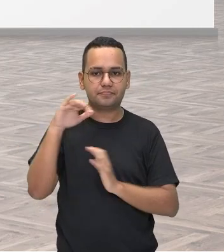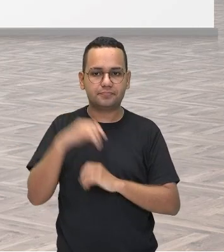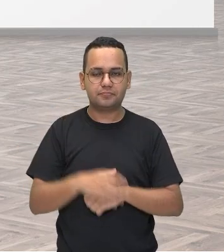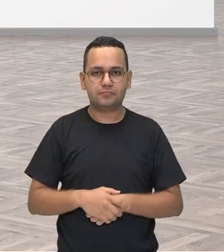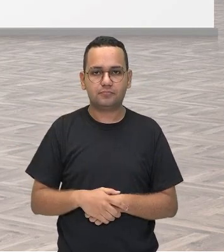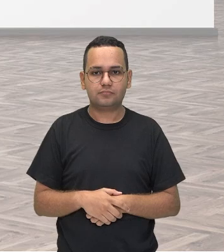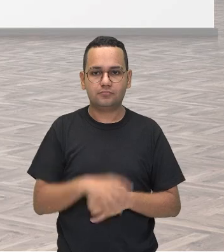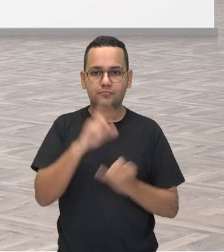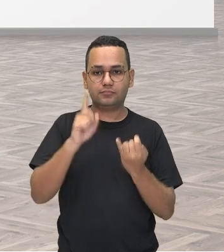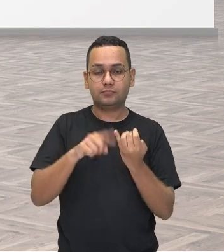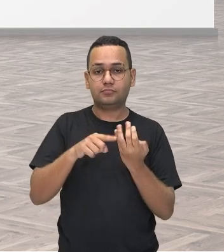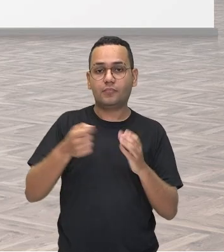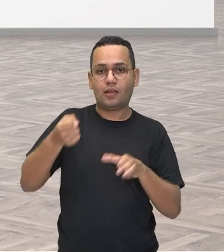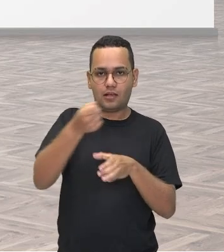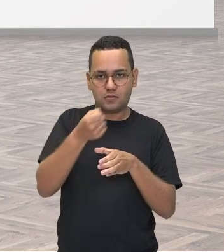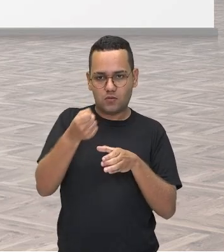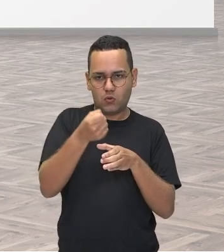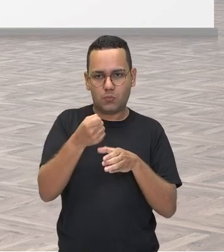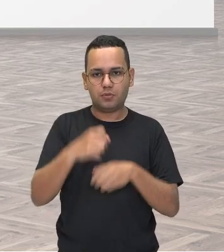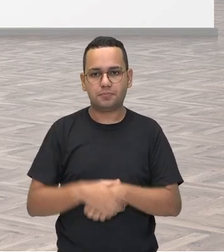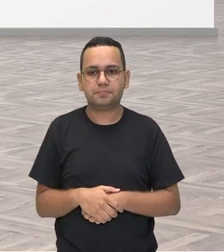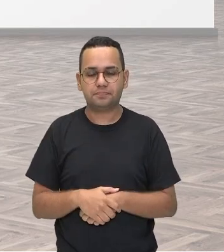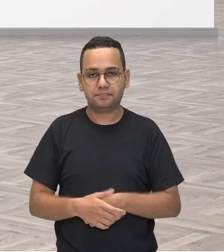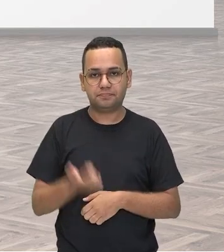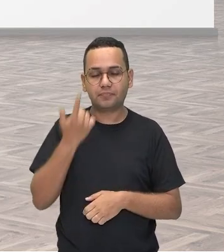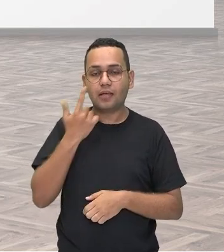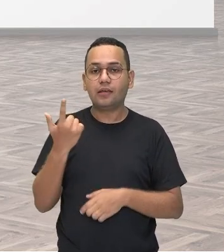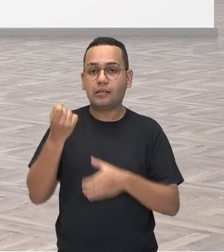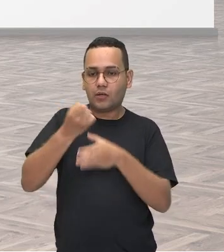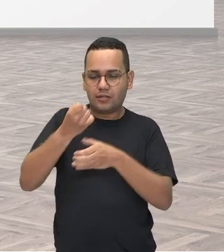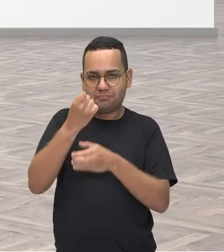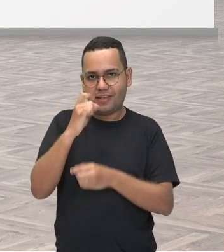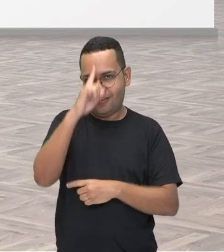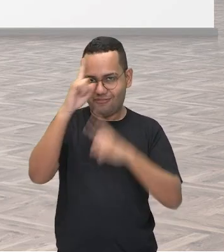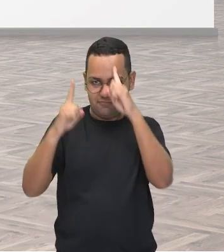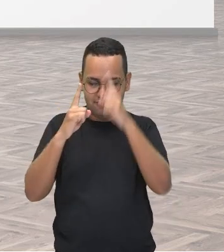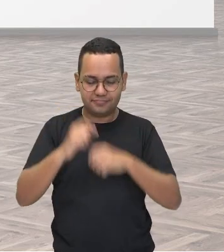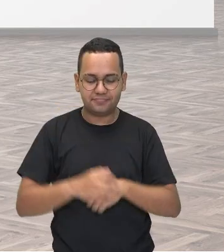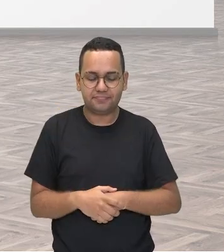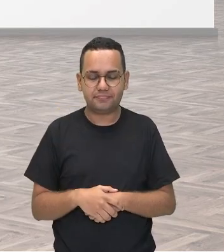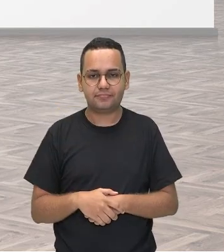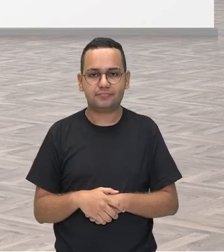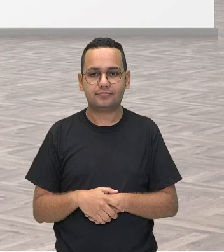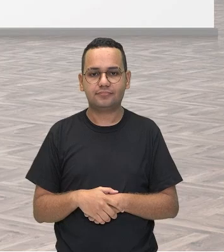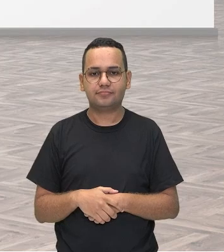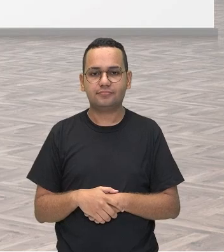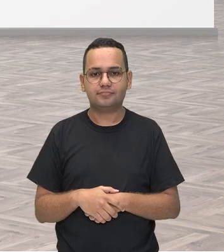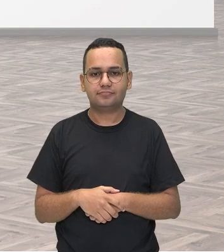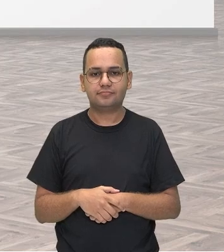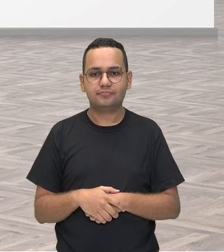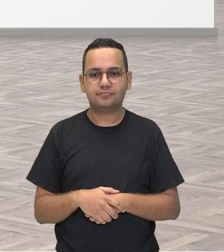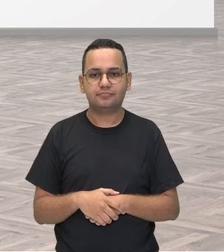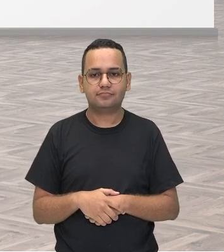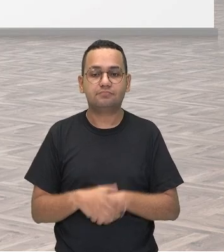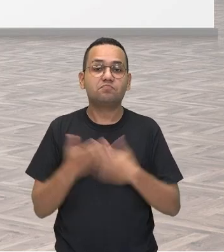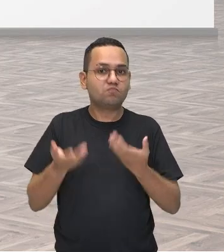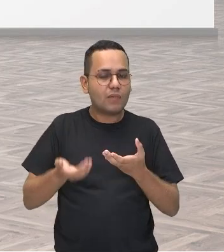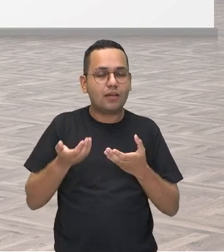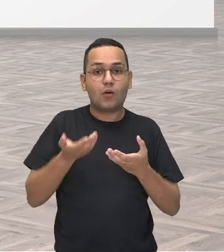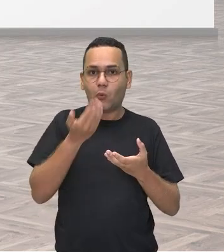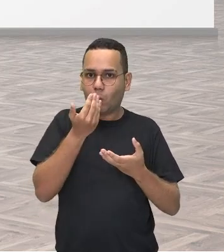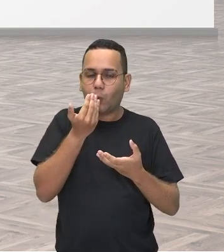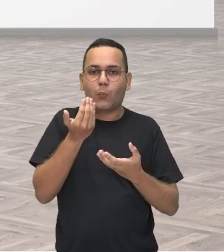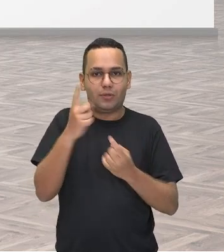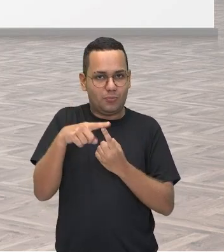lá. Gastronomia e culinária criativa, olha só, né? Para quem não sabe, a comida também é uma forma. Então, a criação